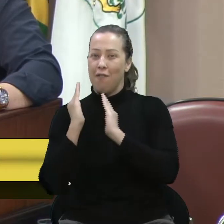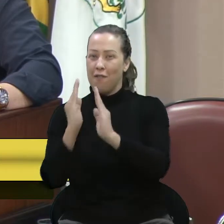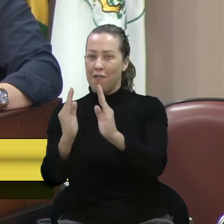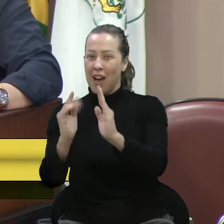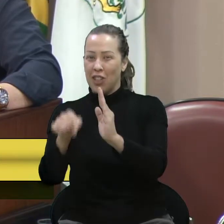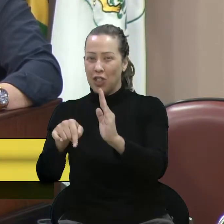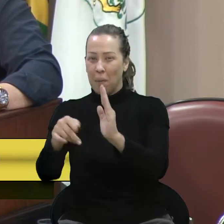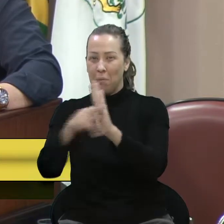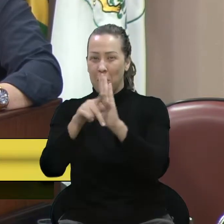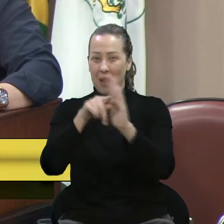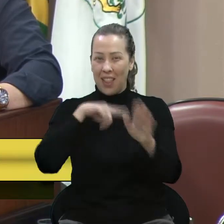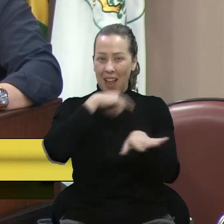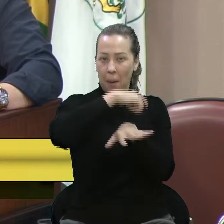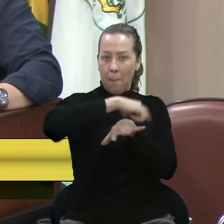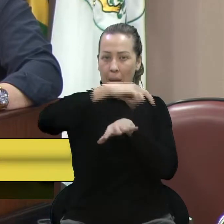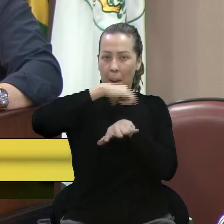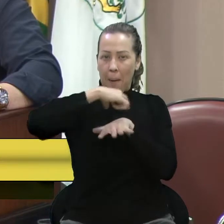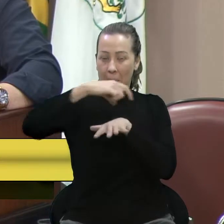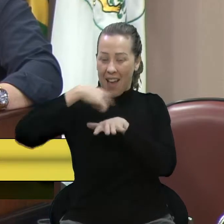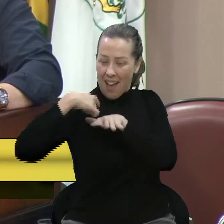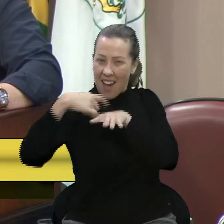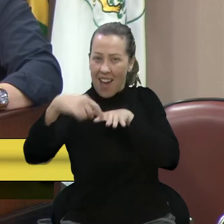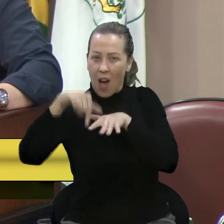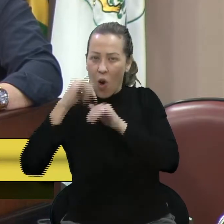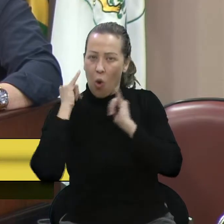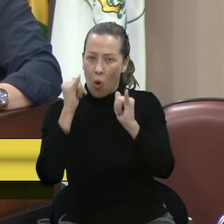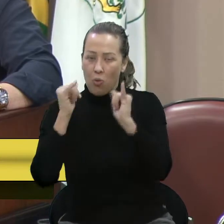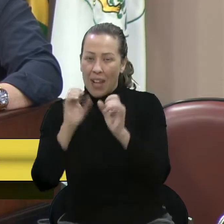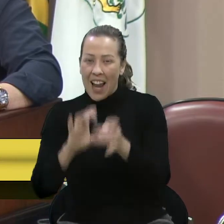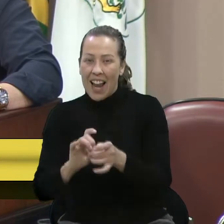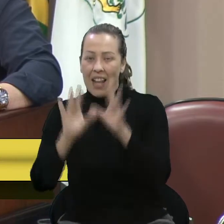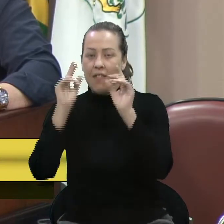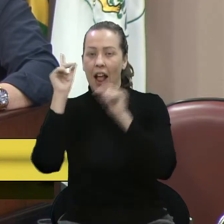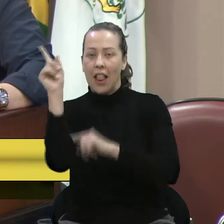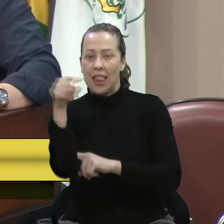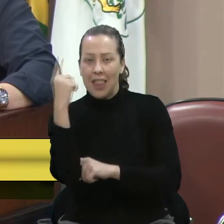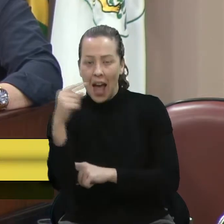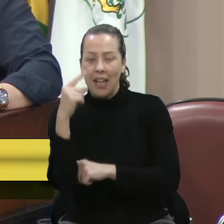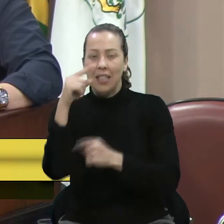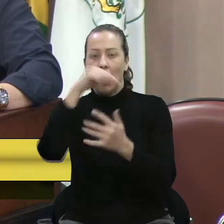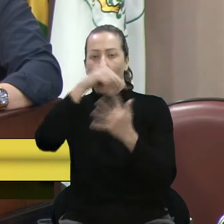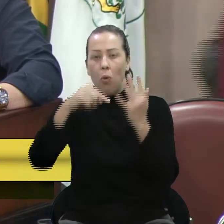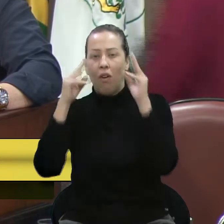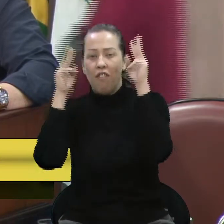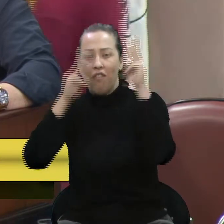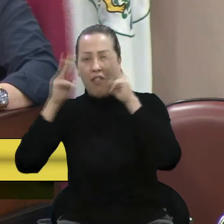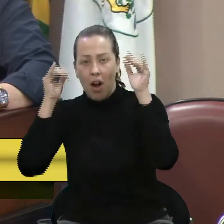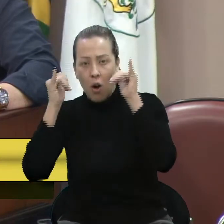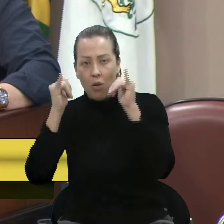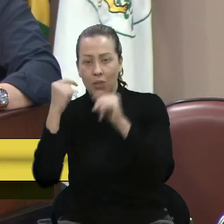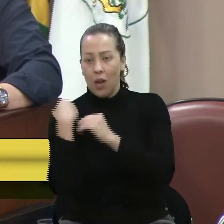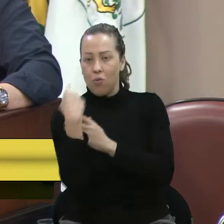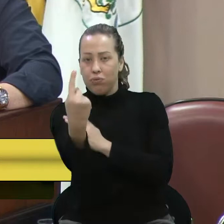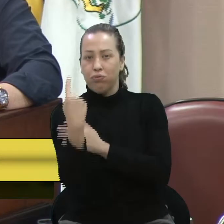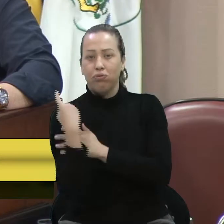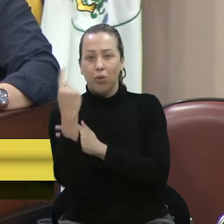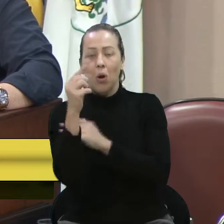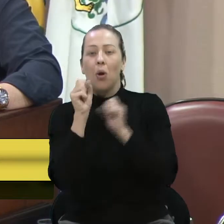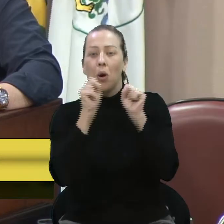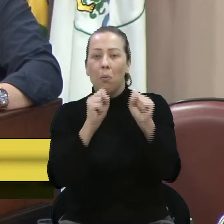de circulação. A medida visa contribuir com a fluidez do trânsito, uma vez que as vans escolares e de fretamento, bem como os